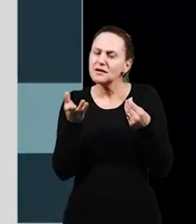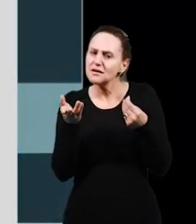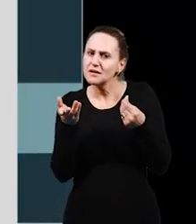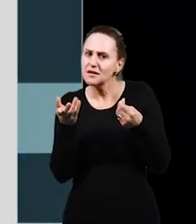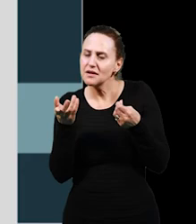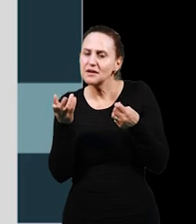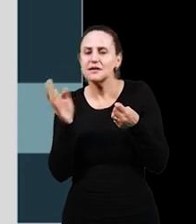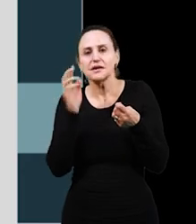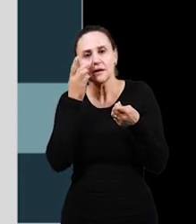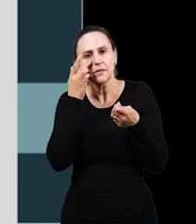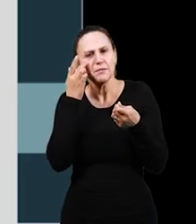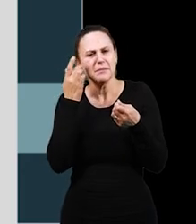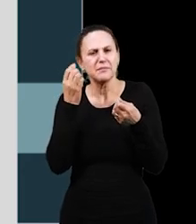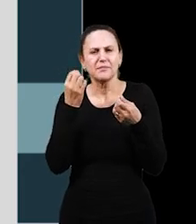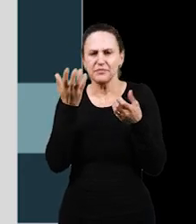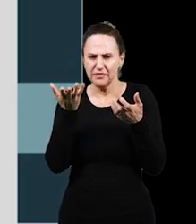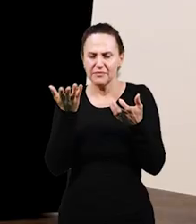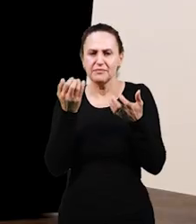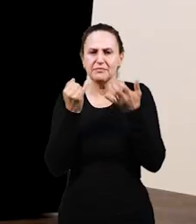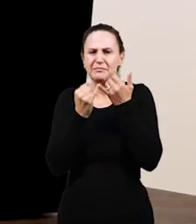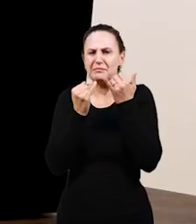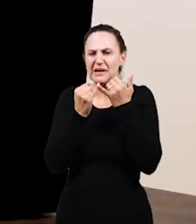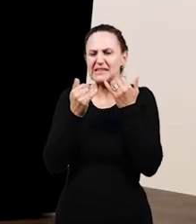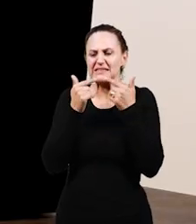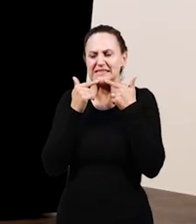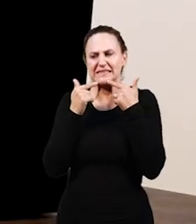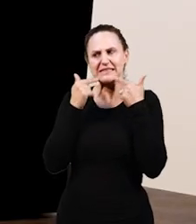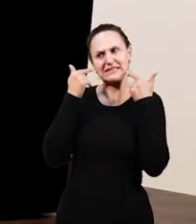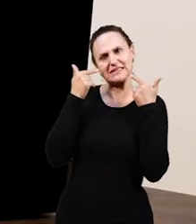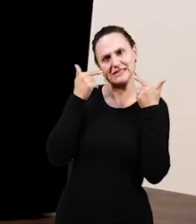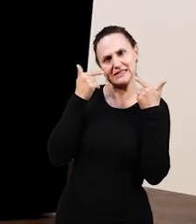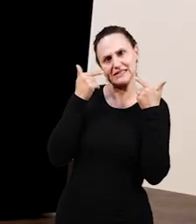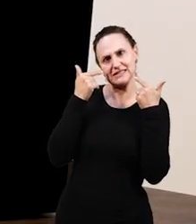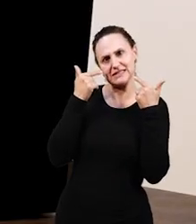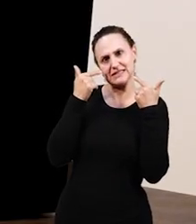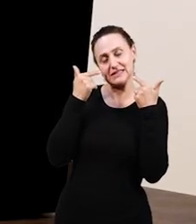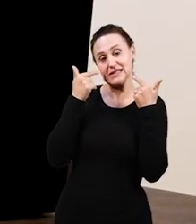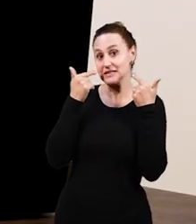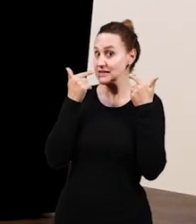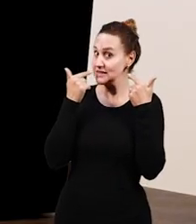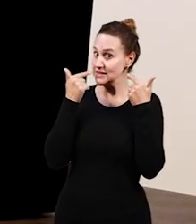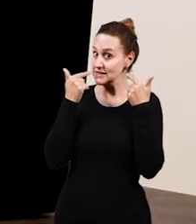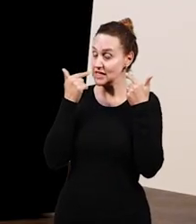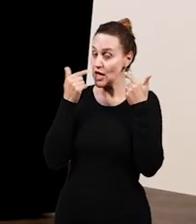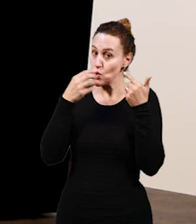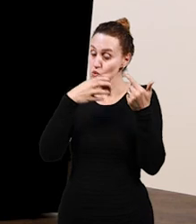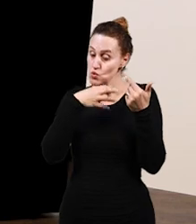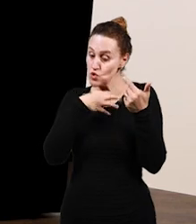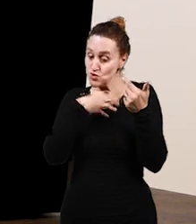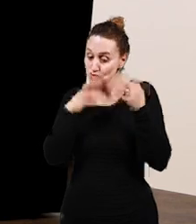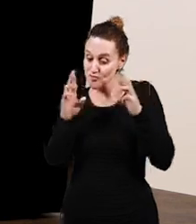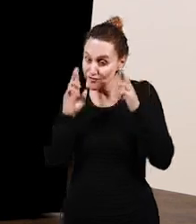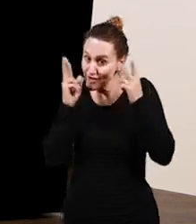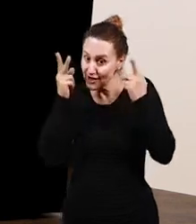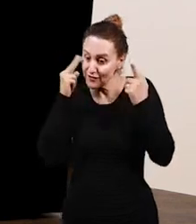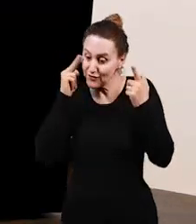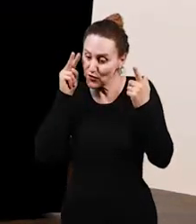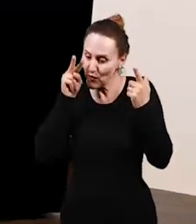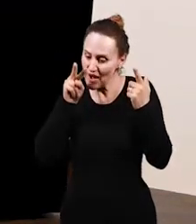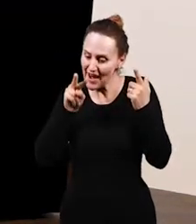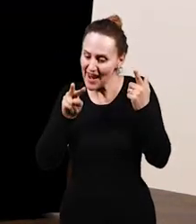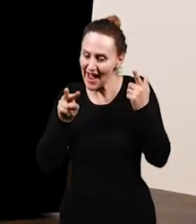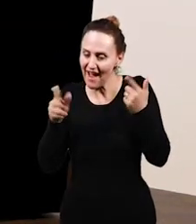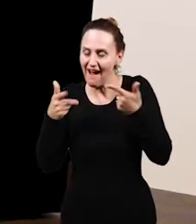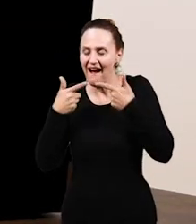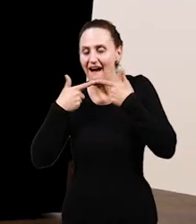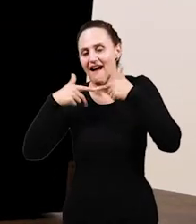efeitos sentido que produz a ironia então vejo é um um outro modo de olhar a linguagem se eu fosse